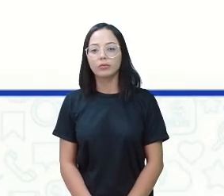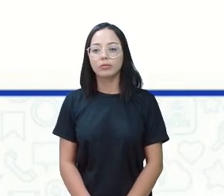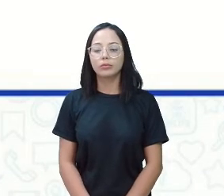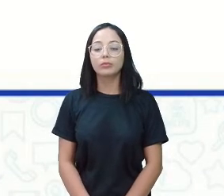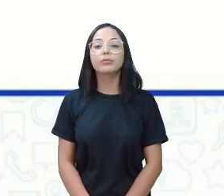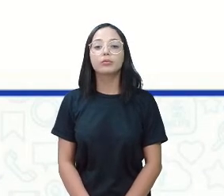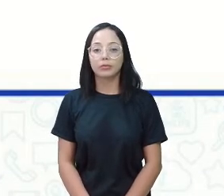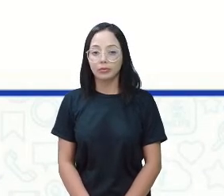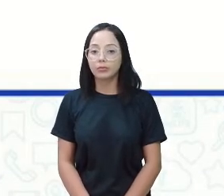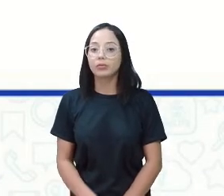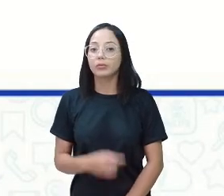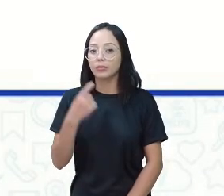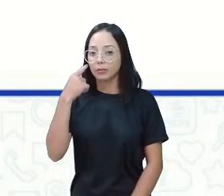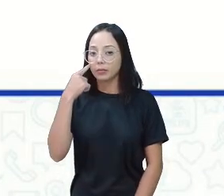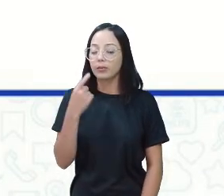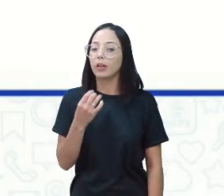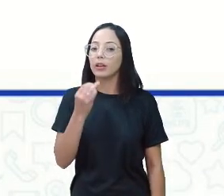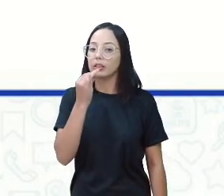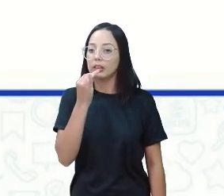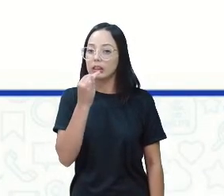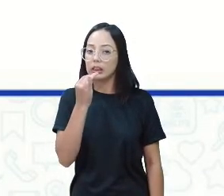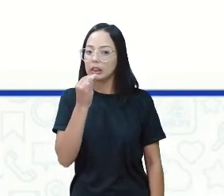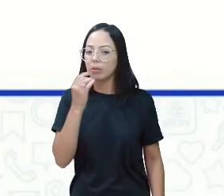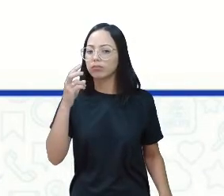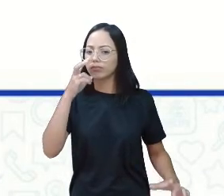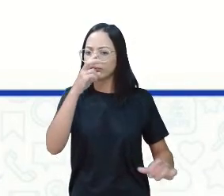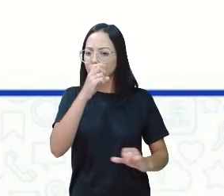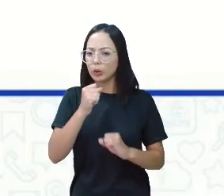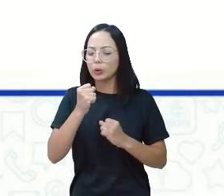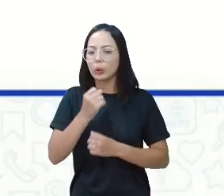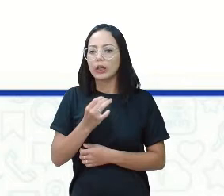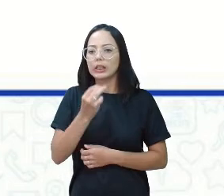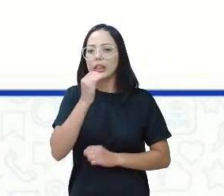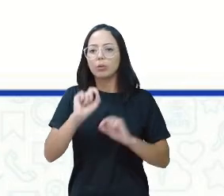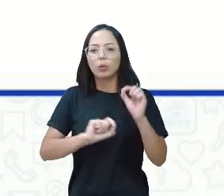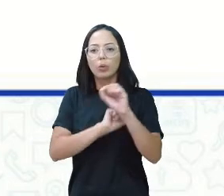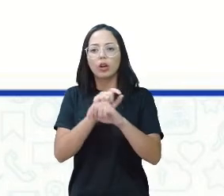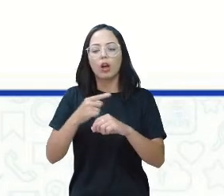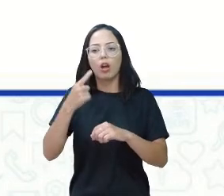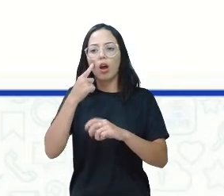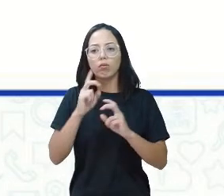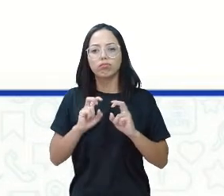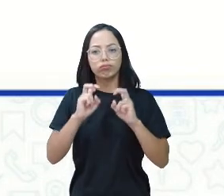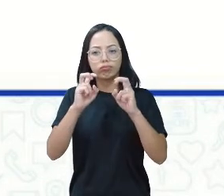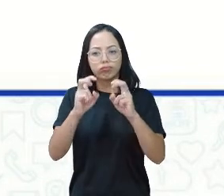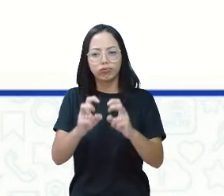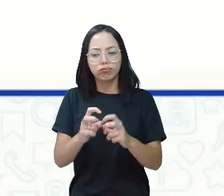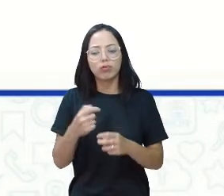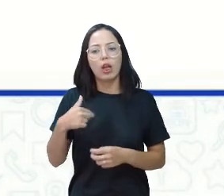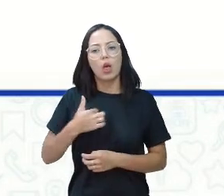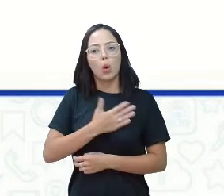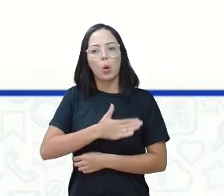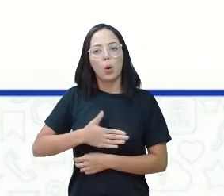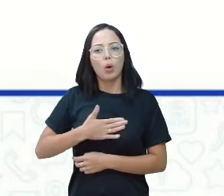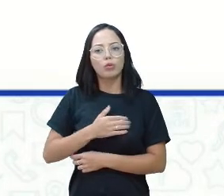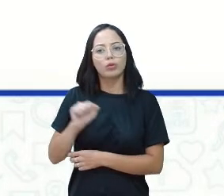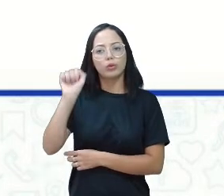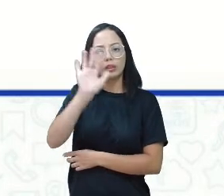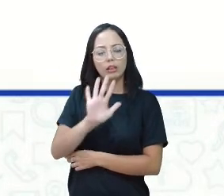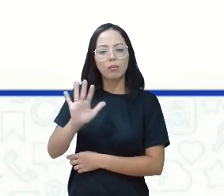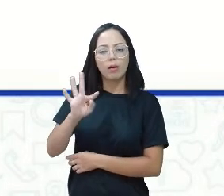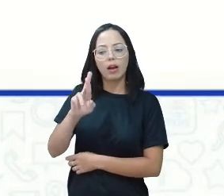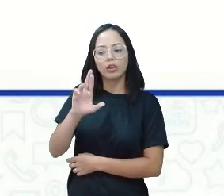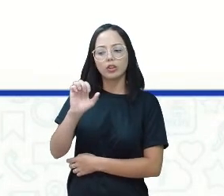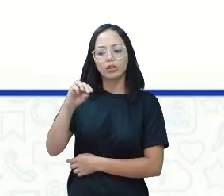Aí a gente tem um exemplo bem forte, né? Um trem. E eu gosto muito dessa imagem do trem,